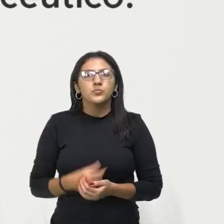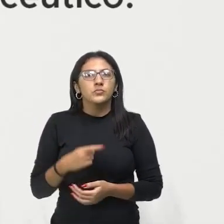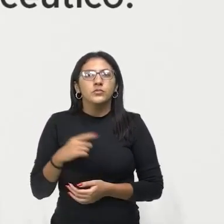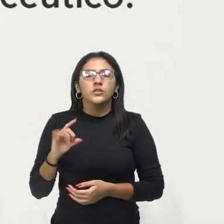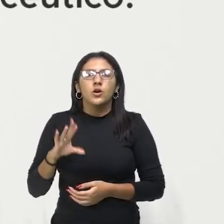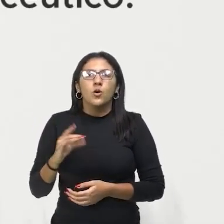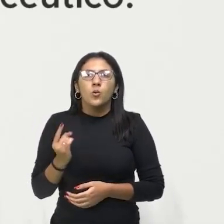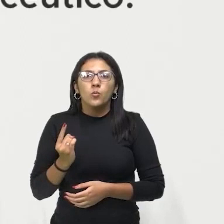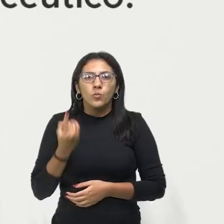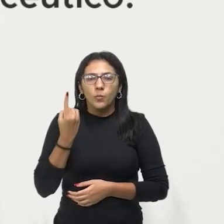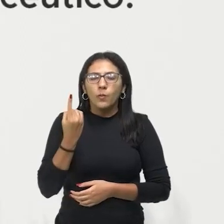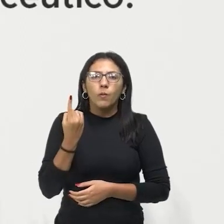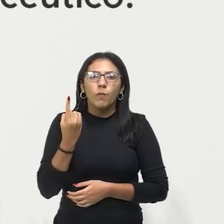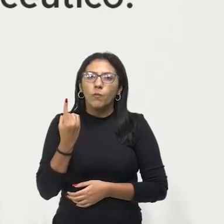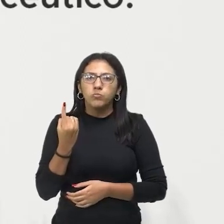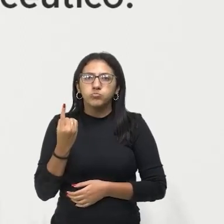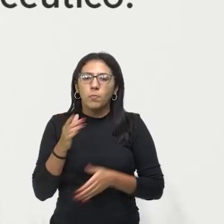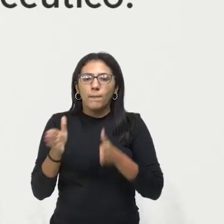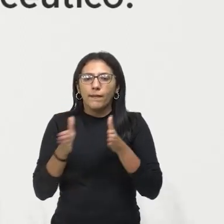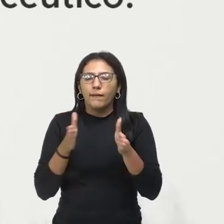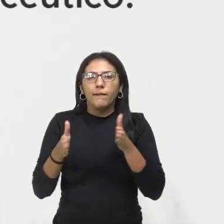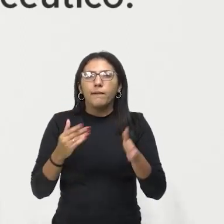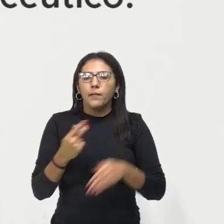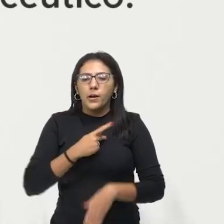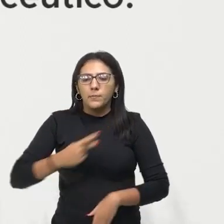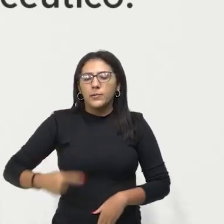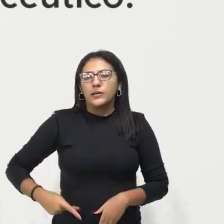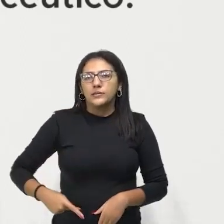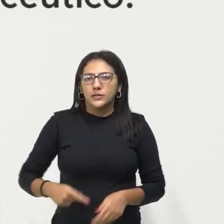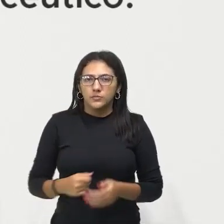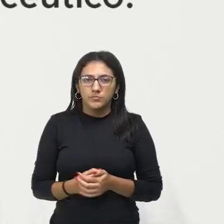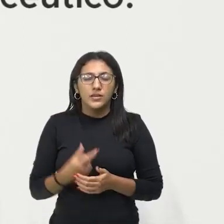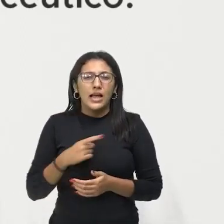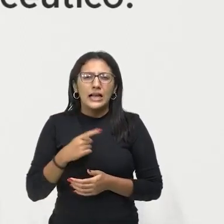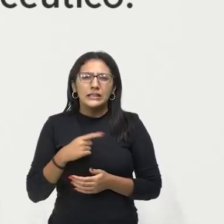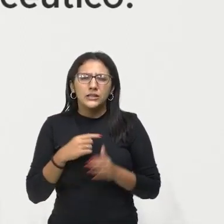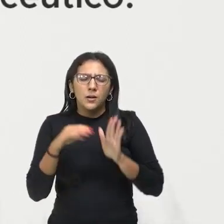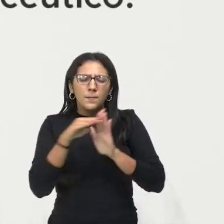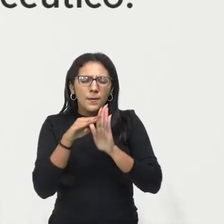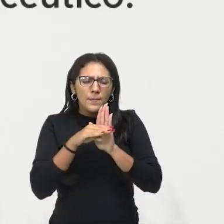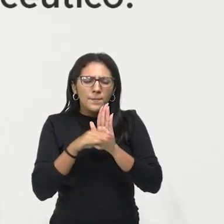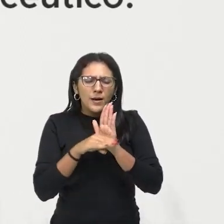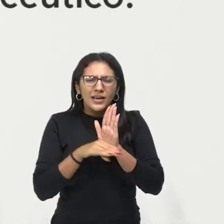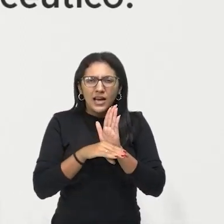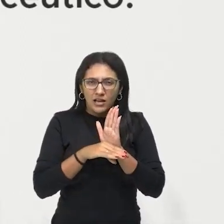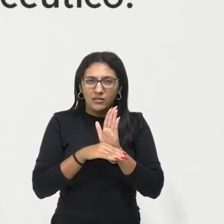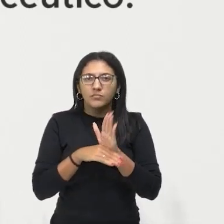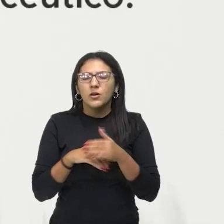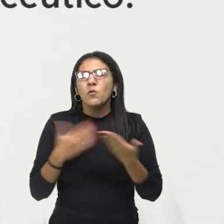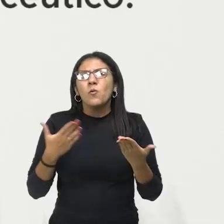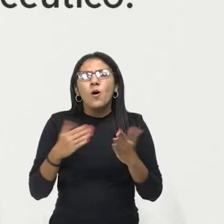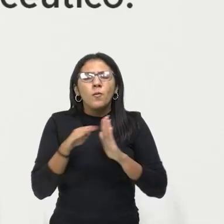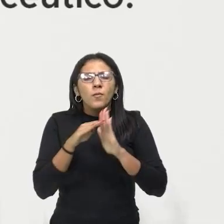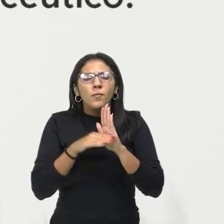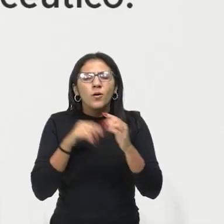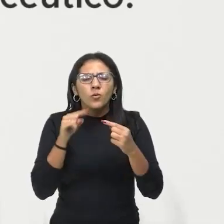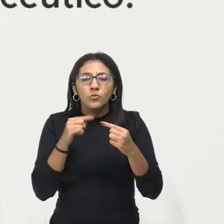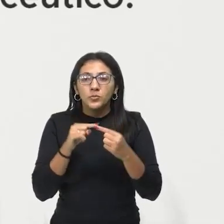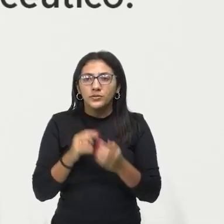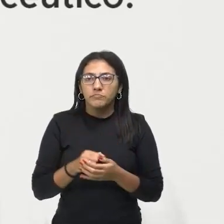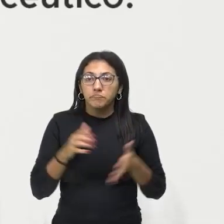um mandato presidenciável. Então, eles tinham um plano de metas. Qual era esse plano de metas? Investimentos